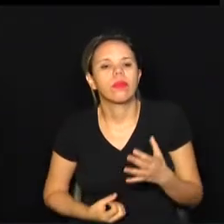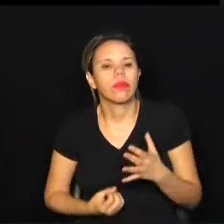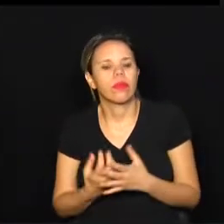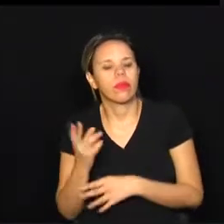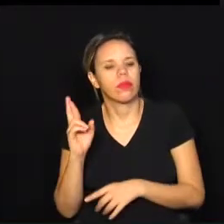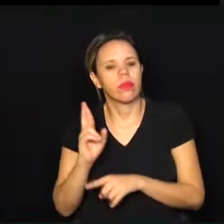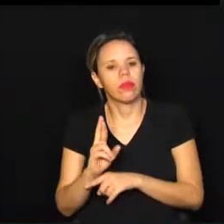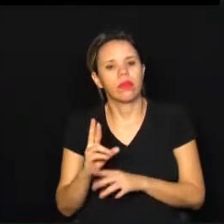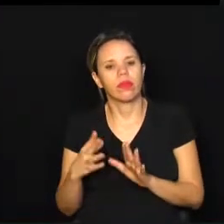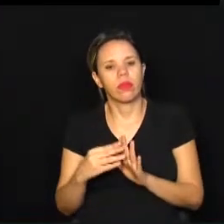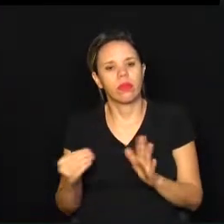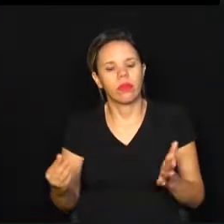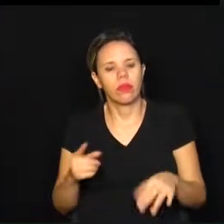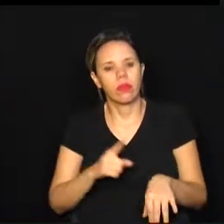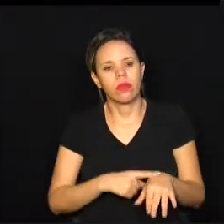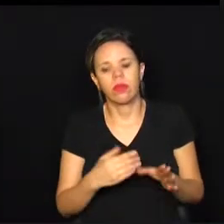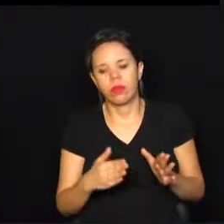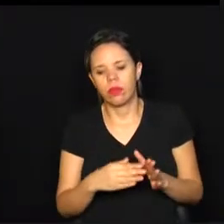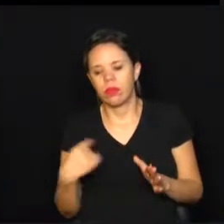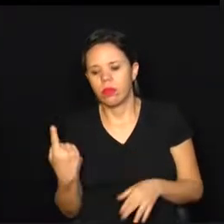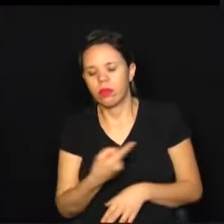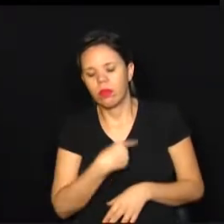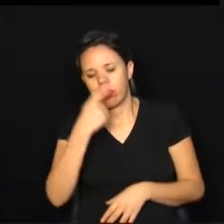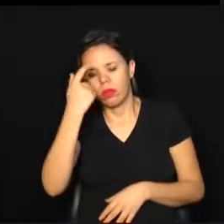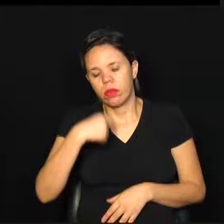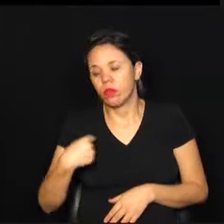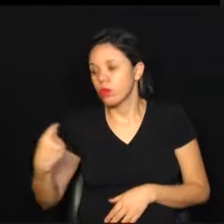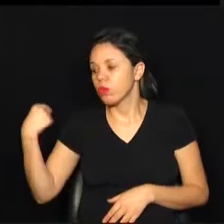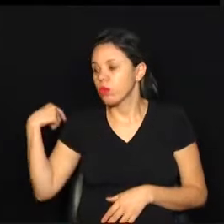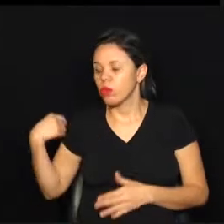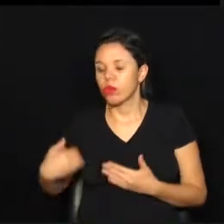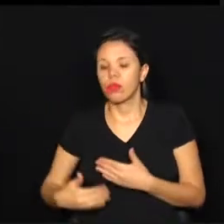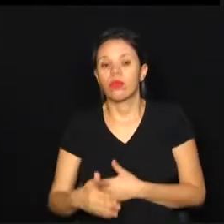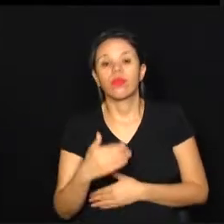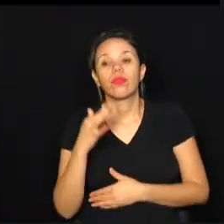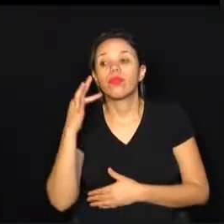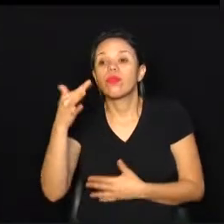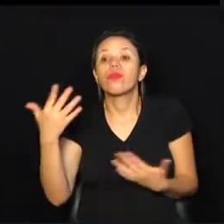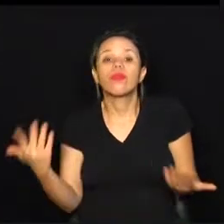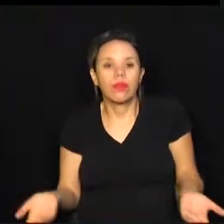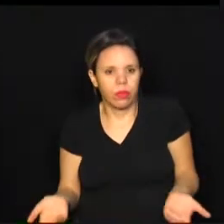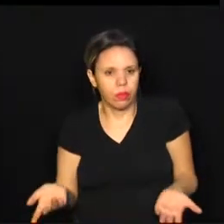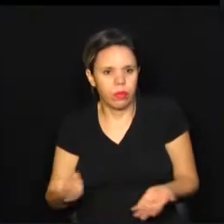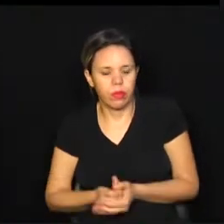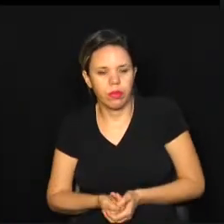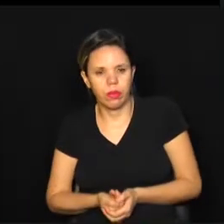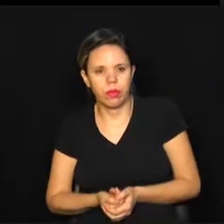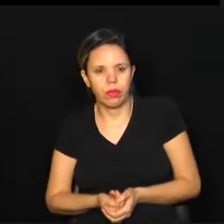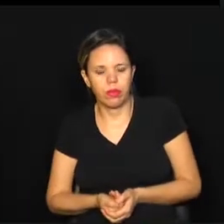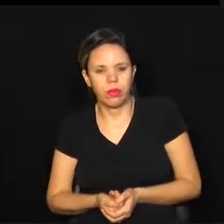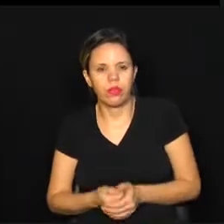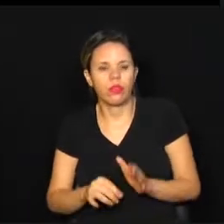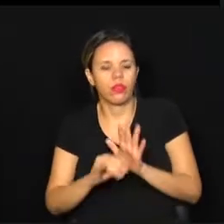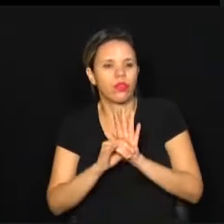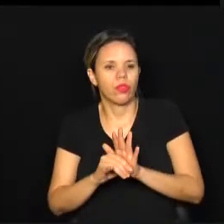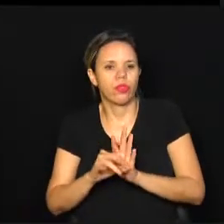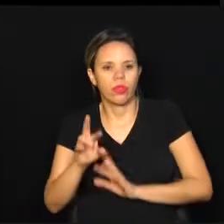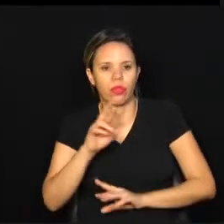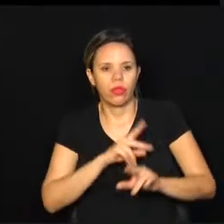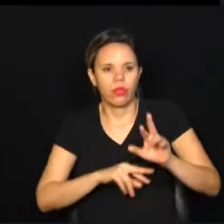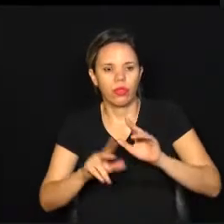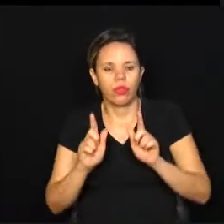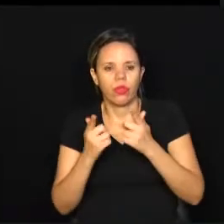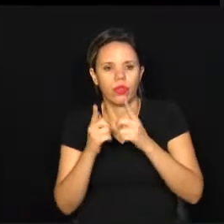georreferencia no tempo e no espaço. Quem somos, o que fomos, né? O que seremos, quais são as identidades, a diversidade dos